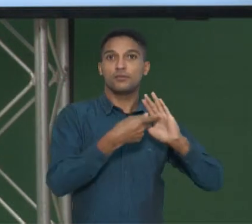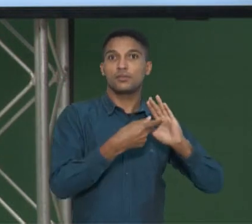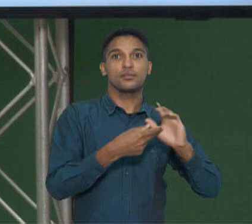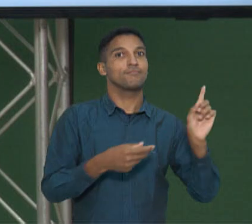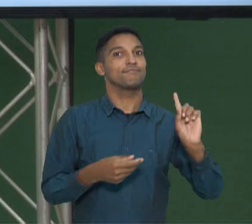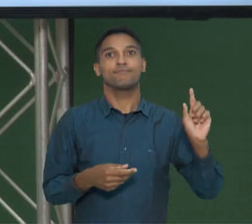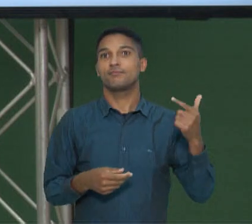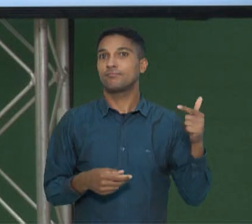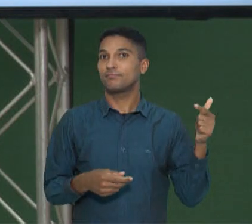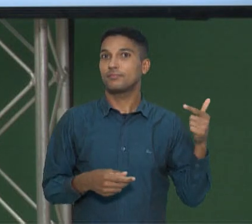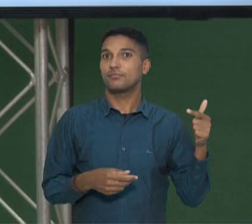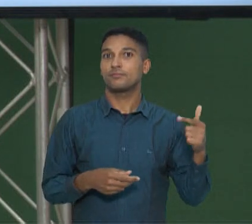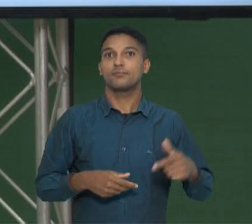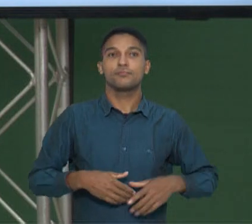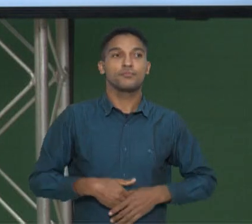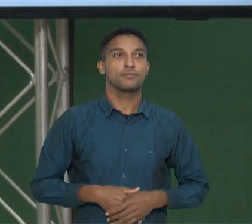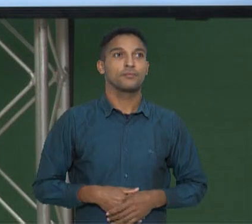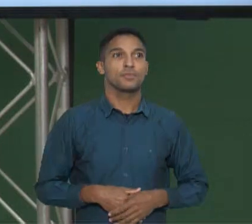né?